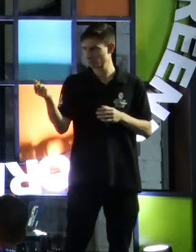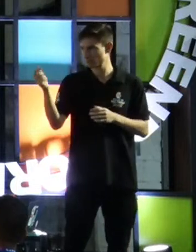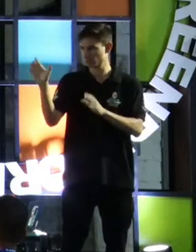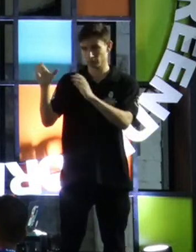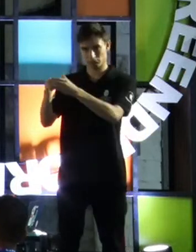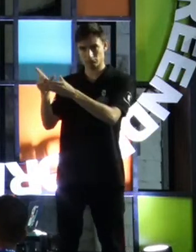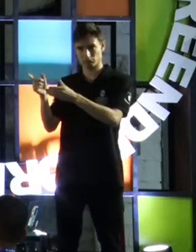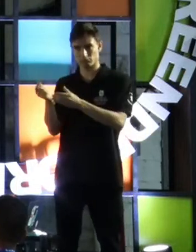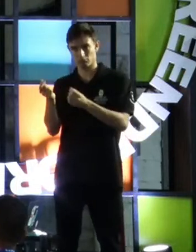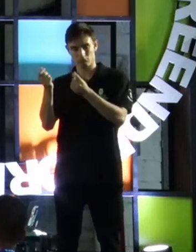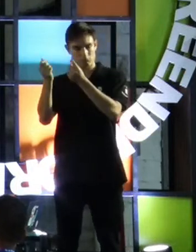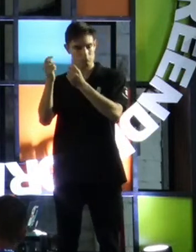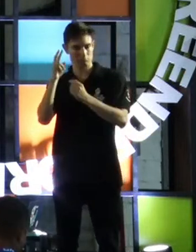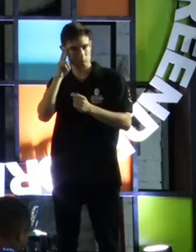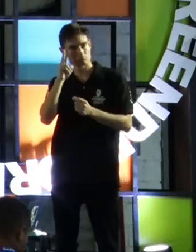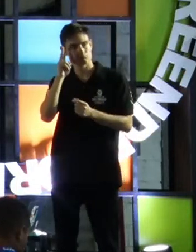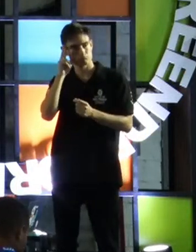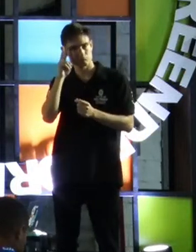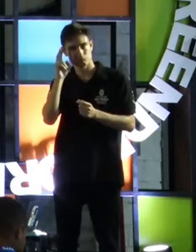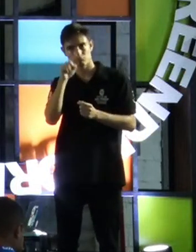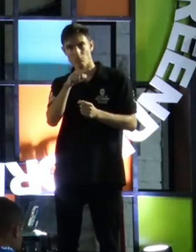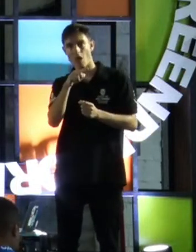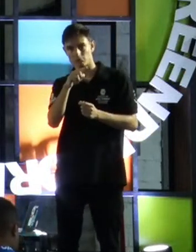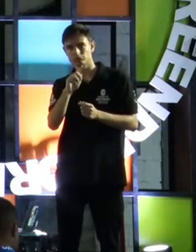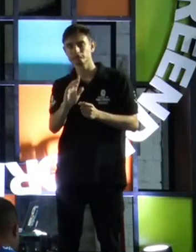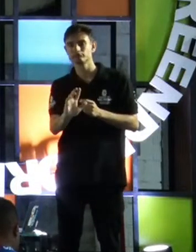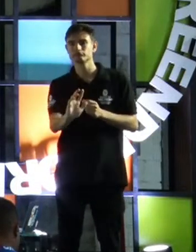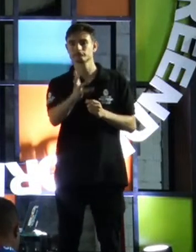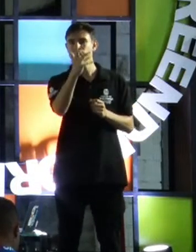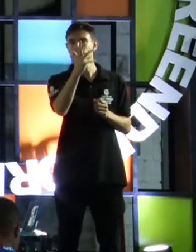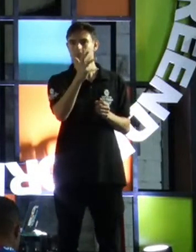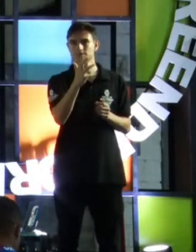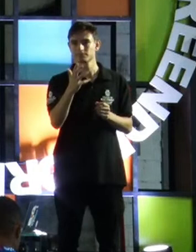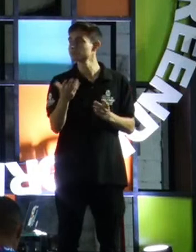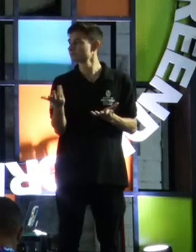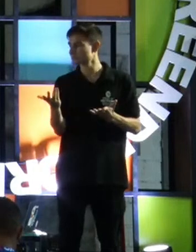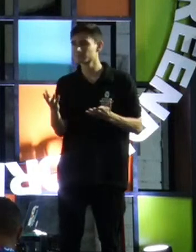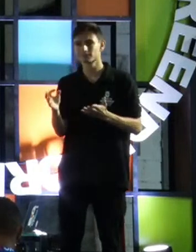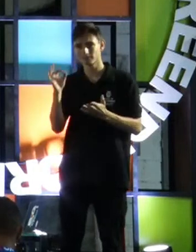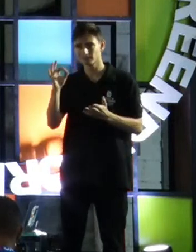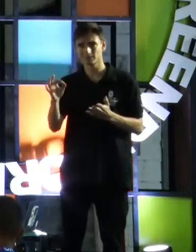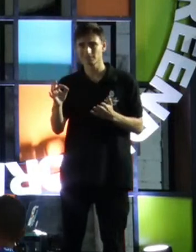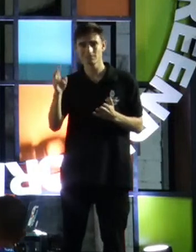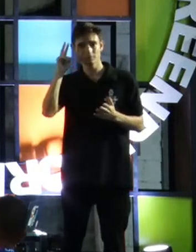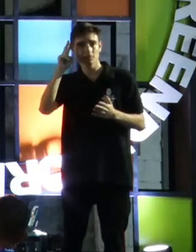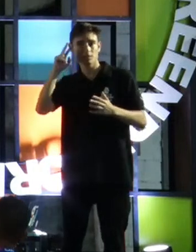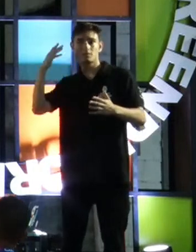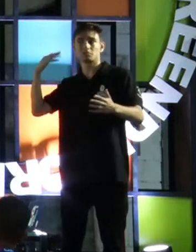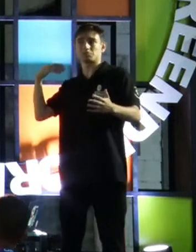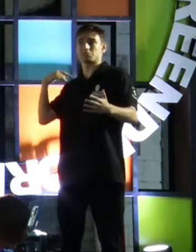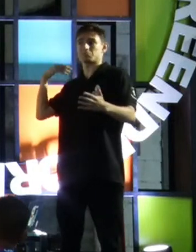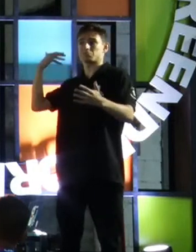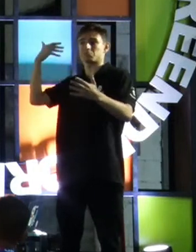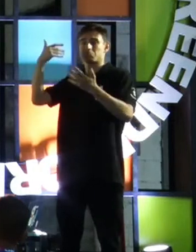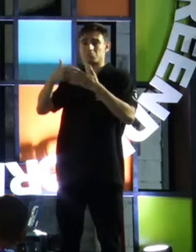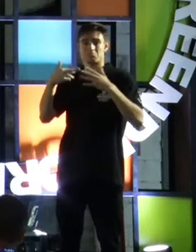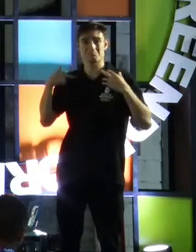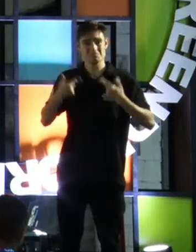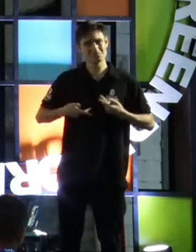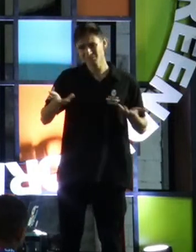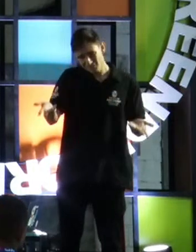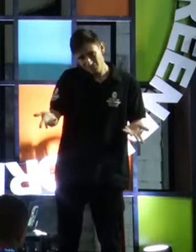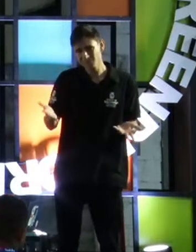percebe valor numa história, essa história vai acontecer. Rapaz, não tem saída. A história da humanidade todinha foi assim que as coisas